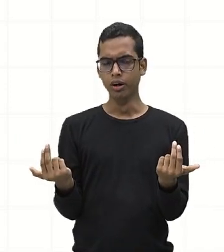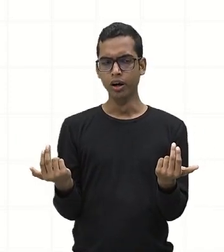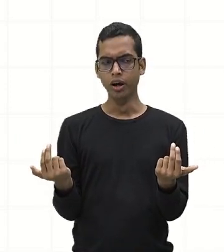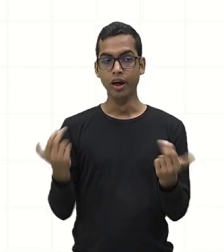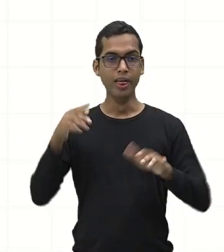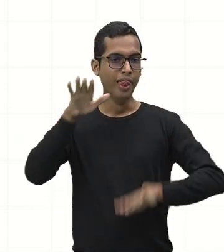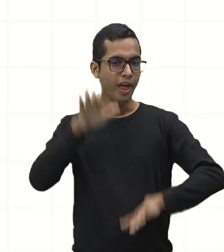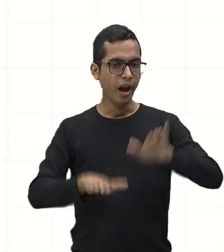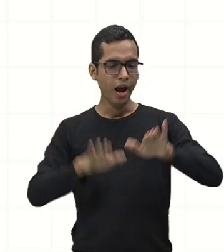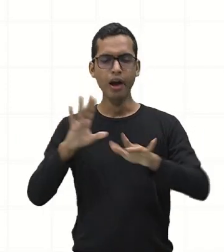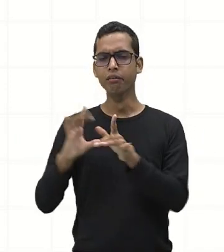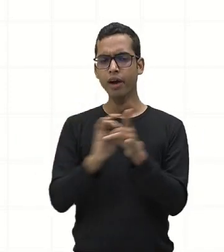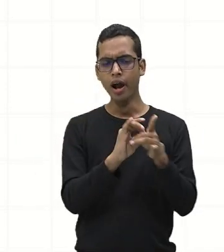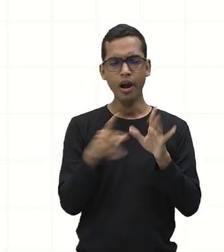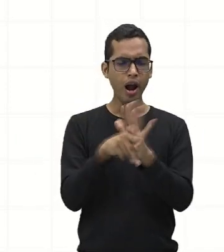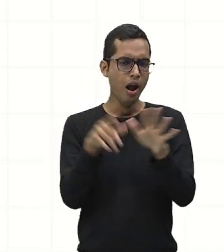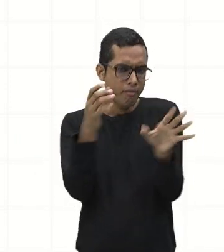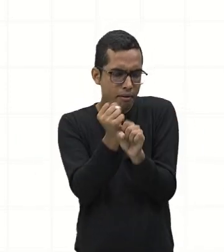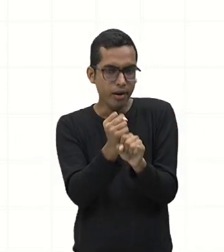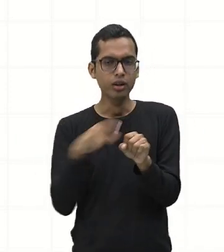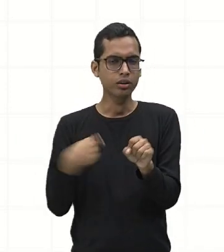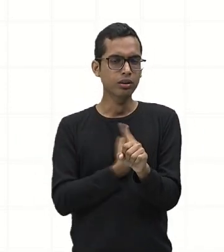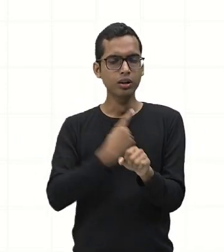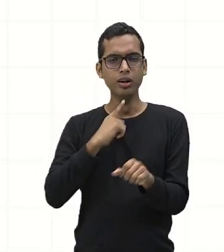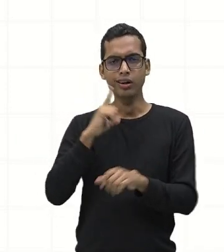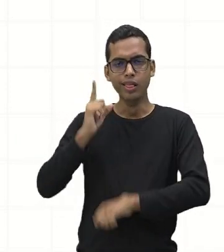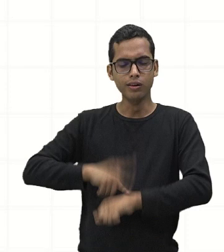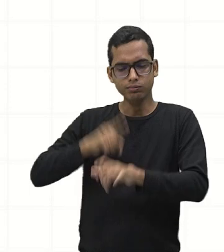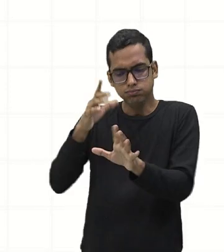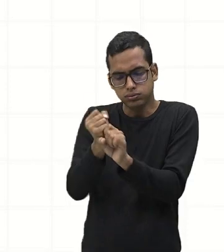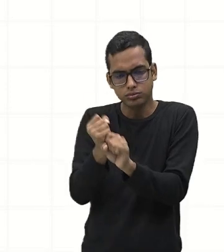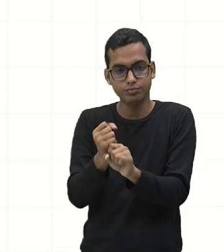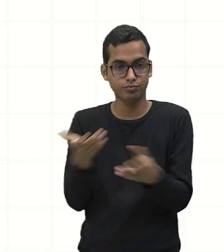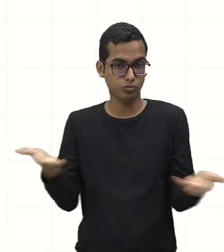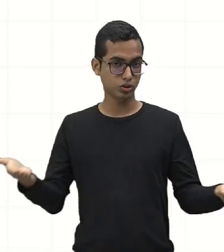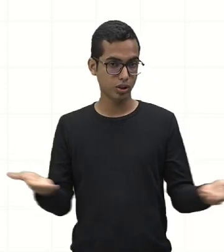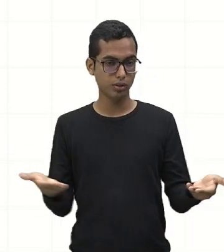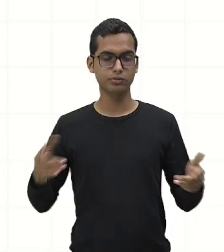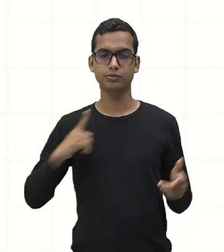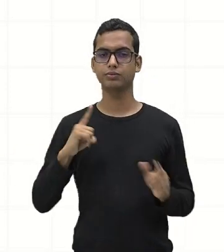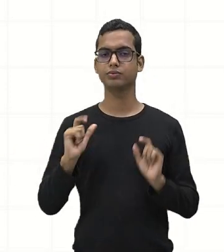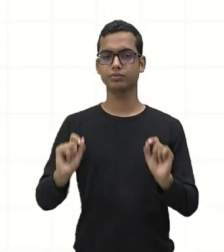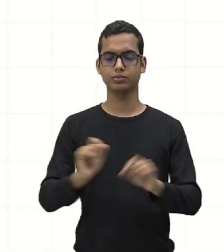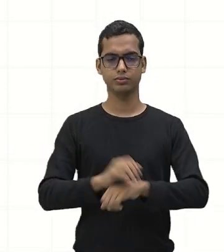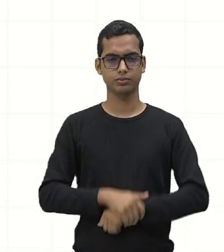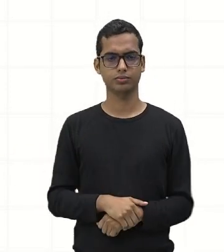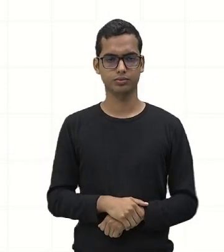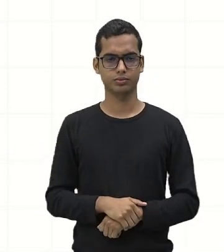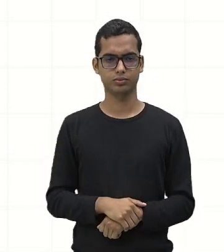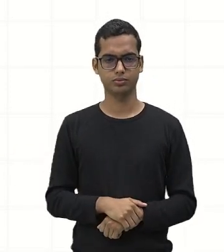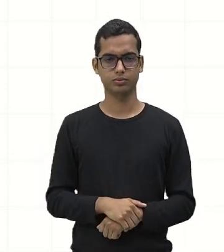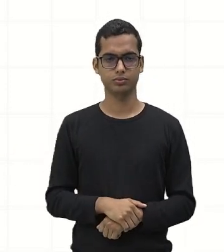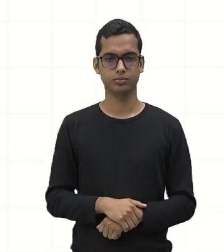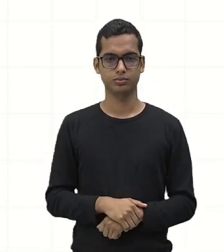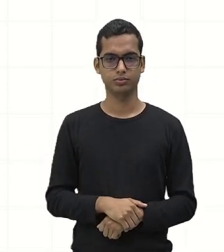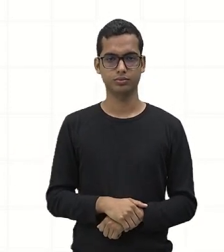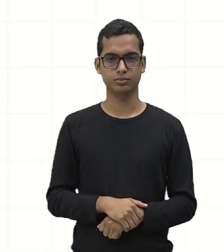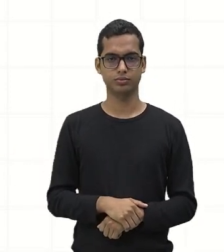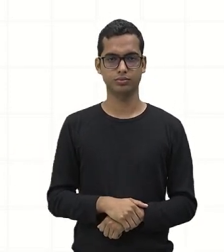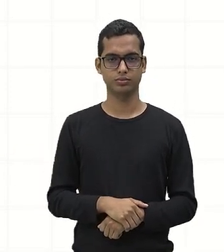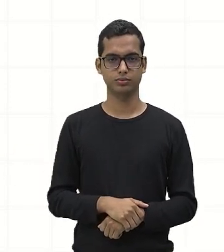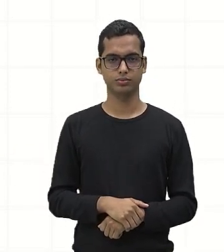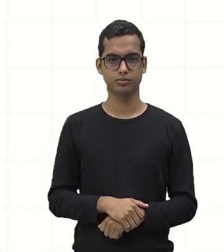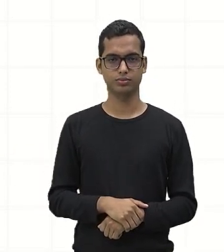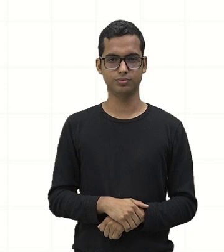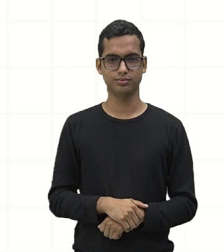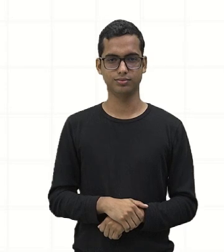da operação que nós estamos fazendo. Agora, nós temos uma potência de potência. Uau,